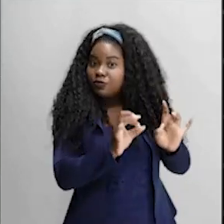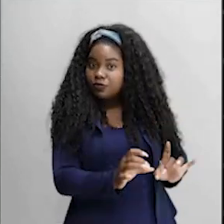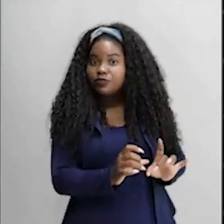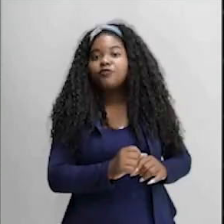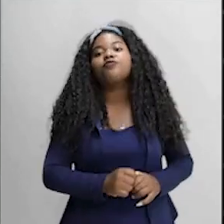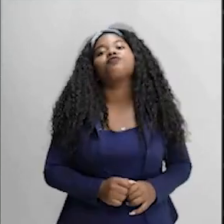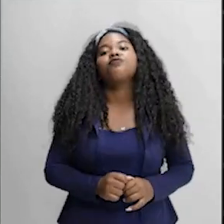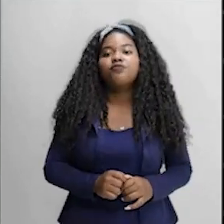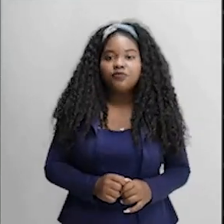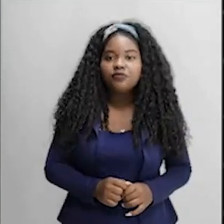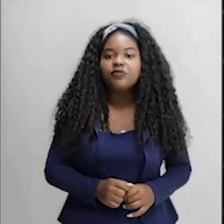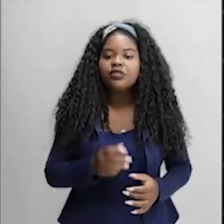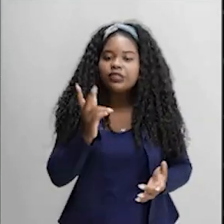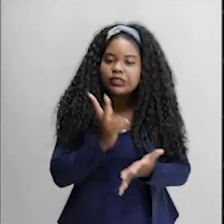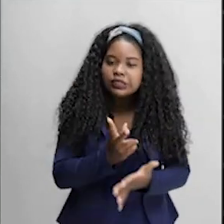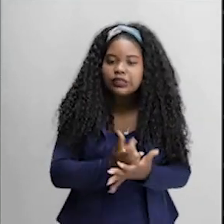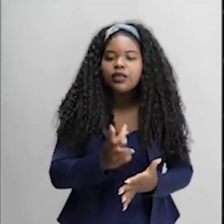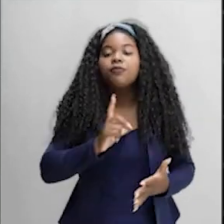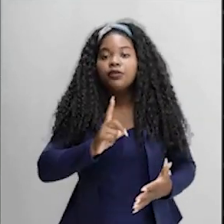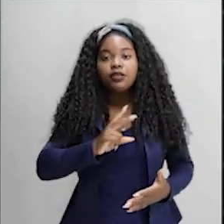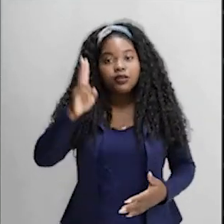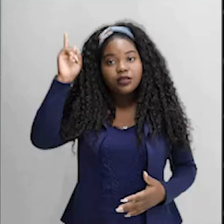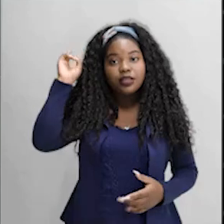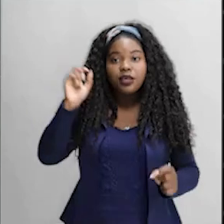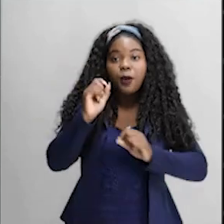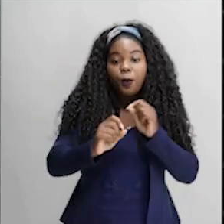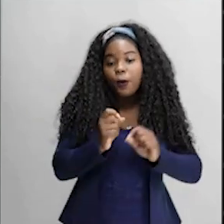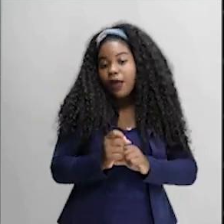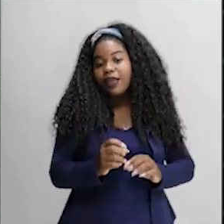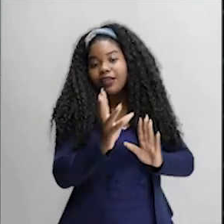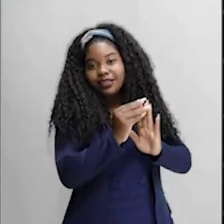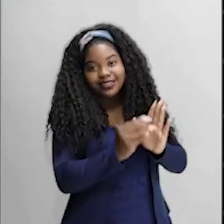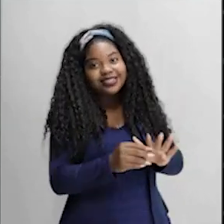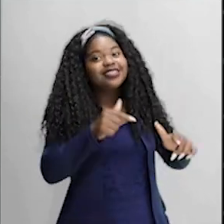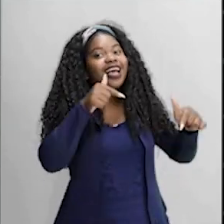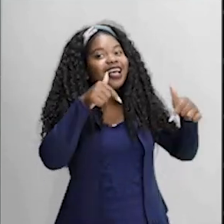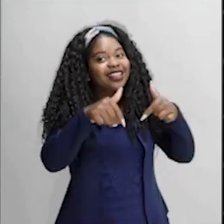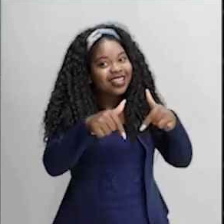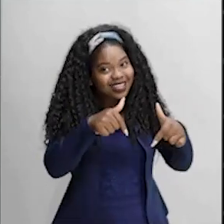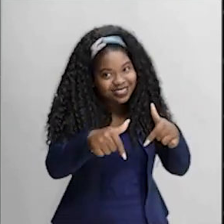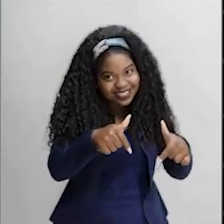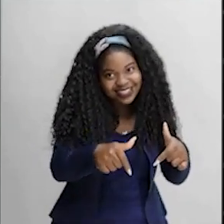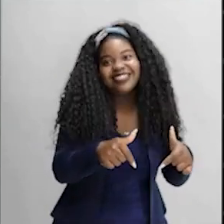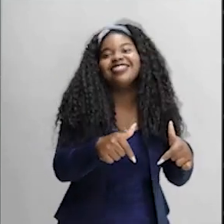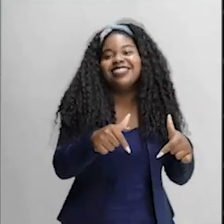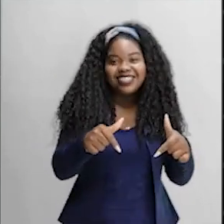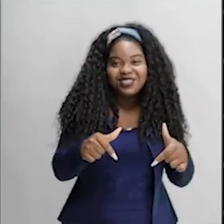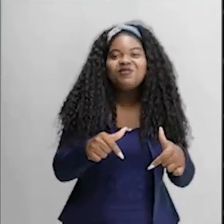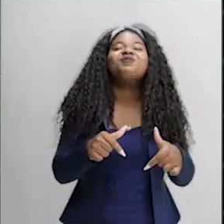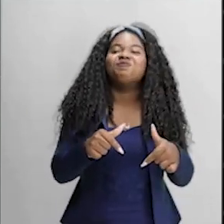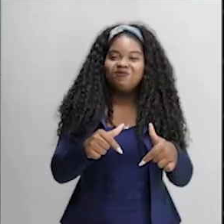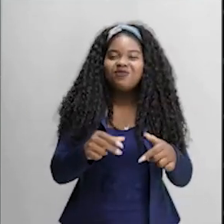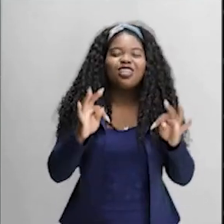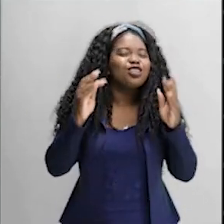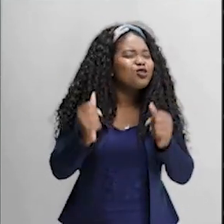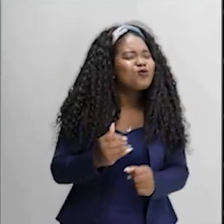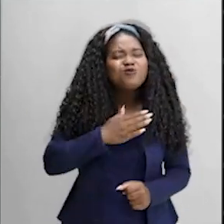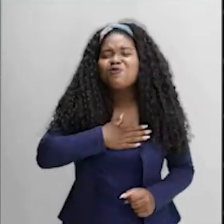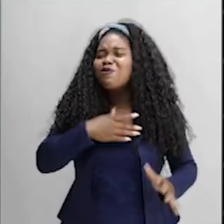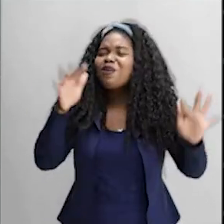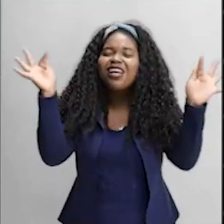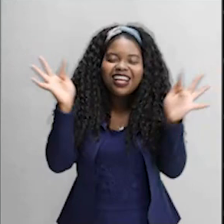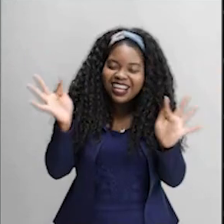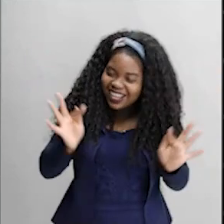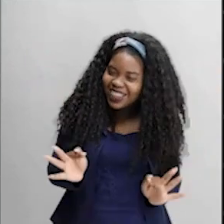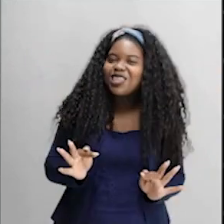sem olhar uma questão, que é o nosso tema trabalho. Todo mundo gosta, já até elogiaram aqui, nós vamos falar mais uma vez de trabalho, todo mundo feliz que